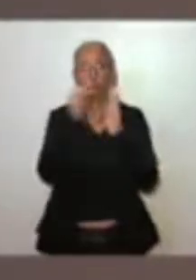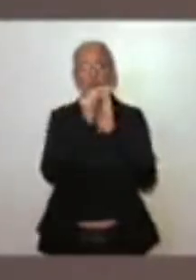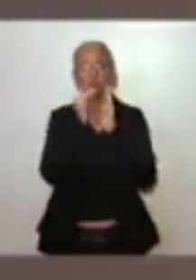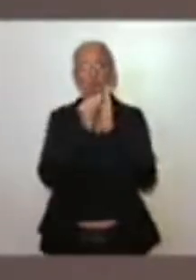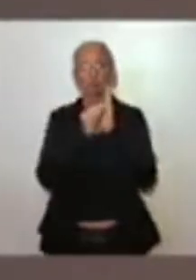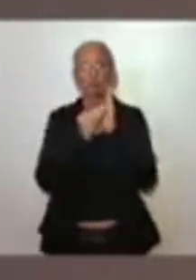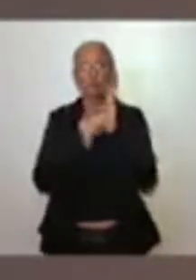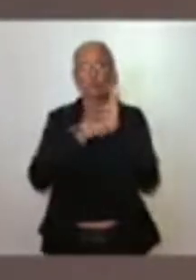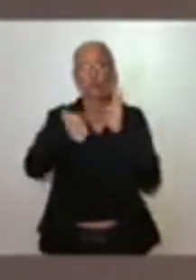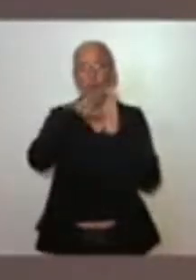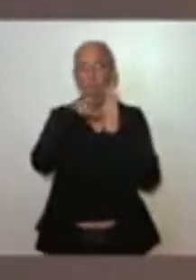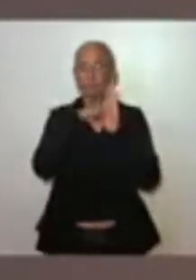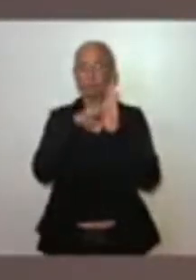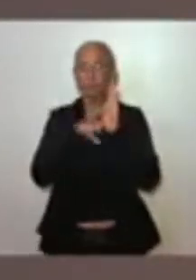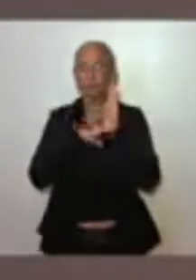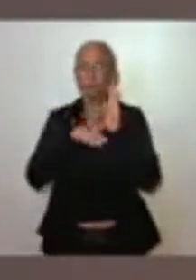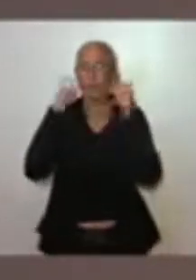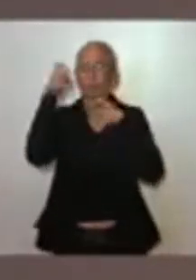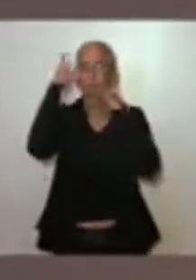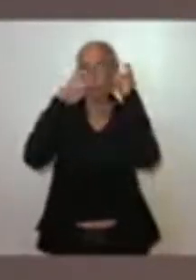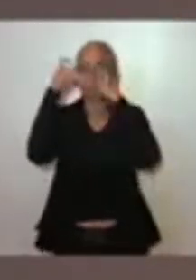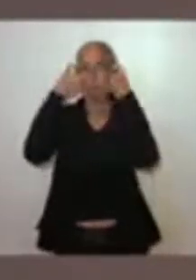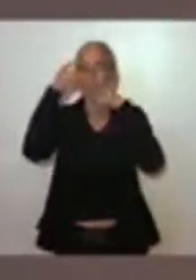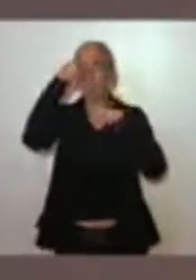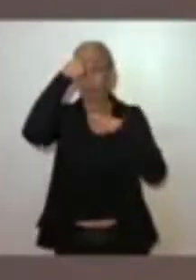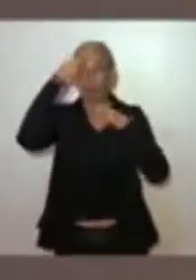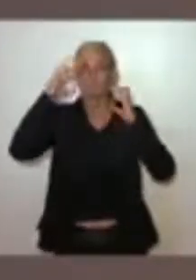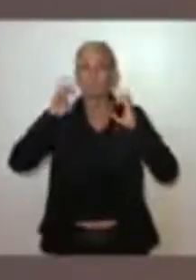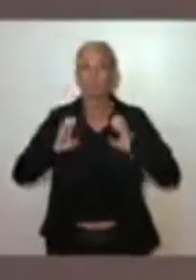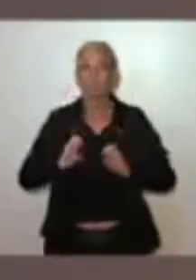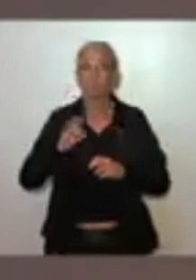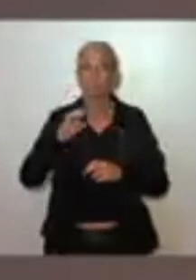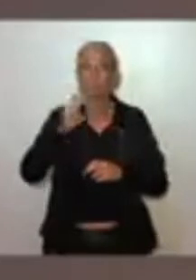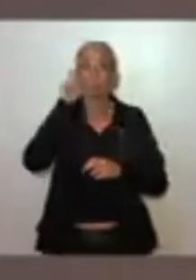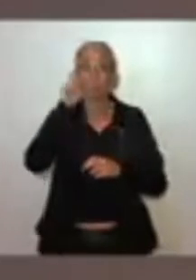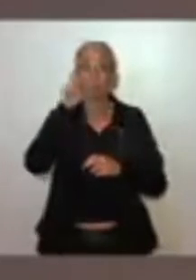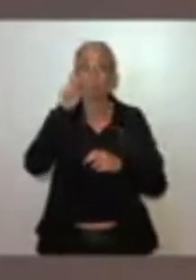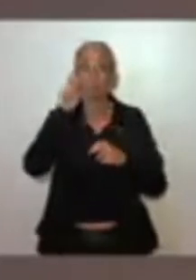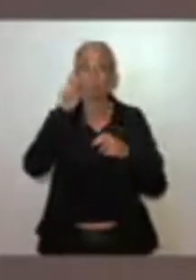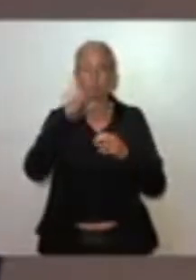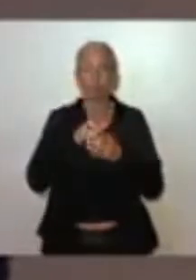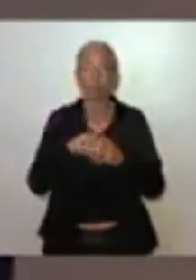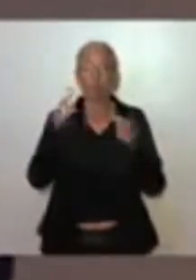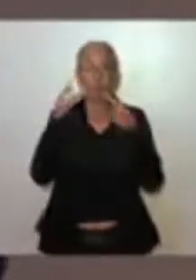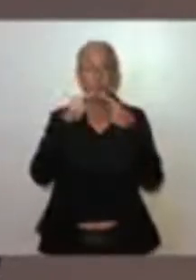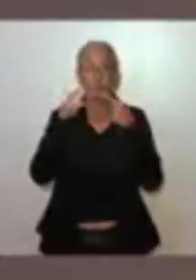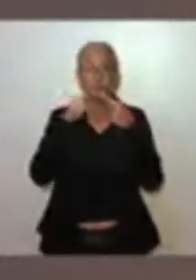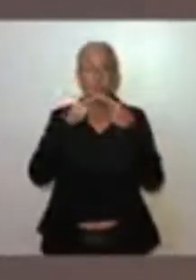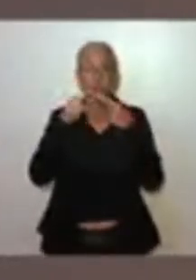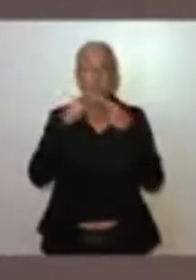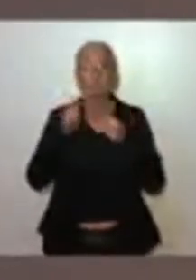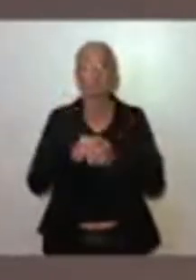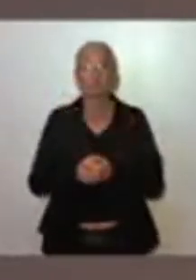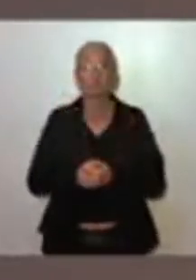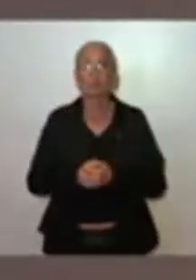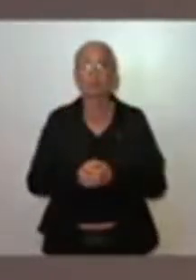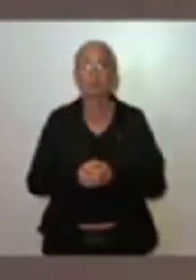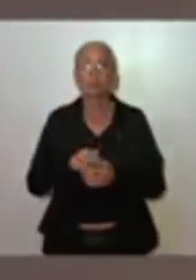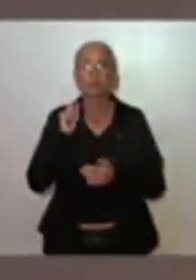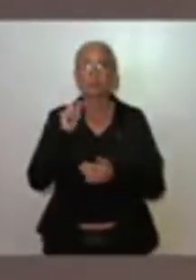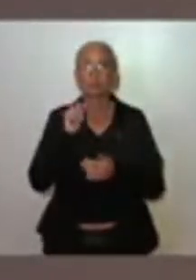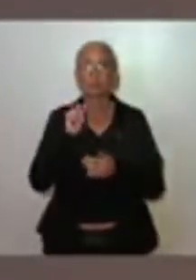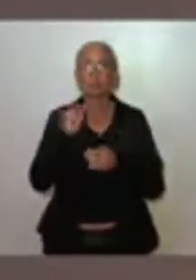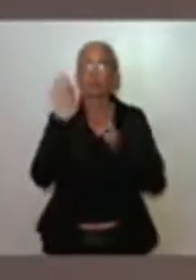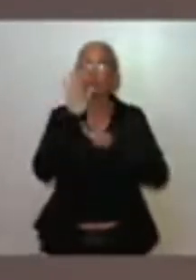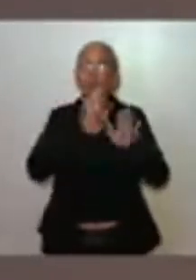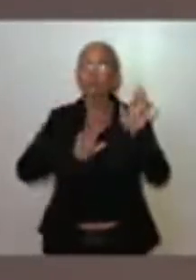de preocupações de todo cidadão com o Brasil tem cinco itens a primeira e repetindo é a de